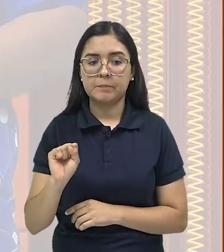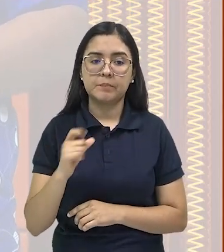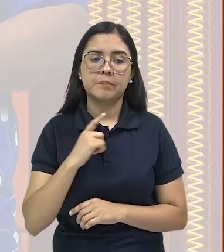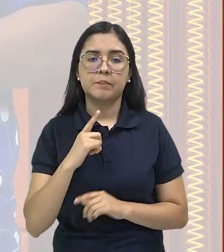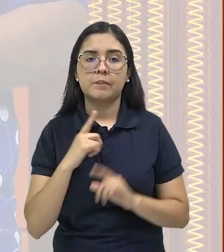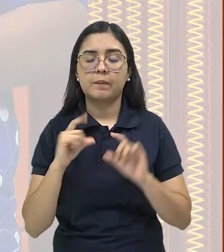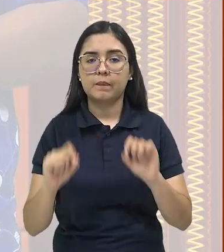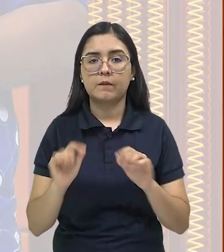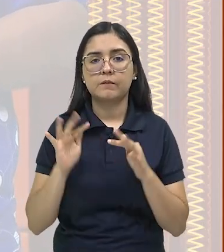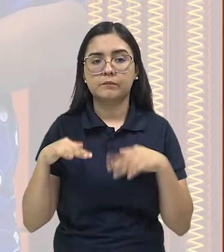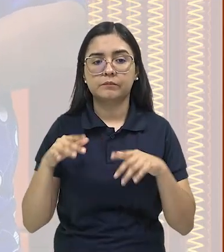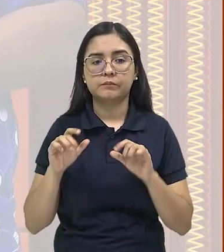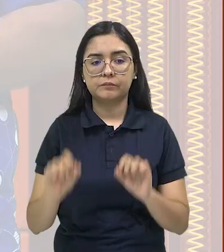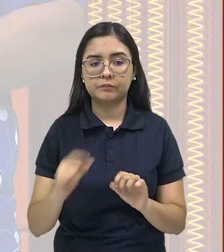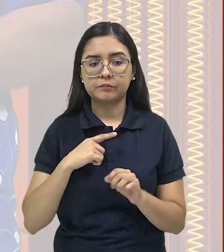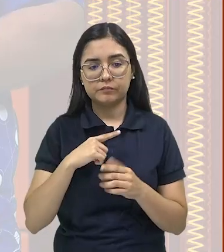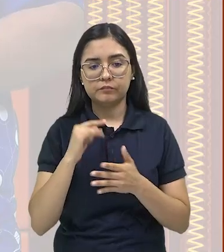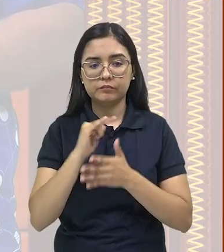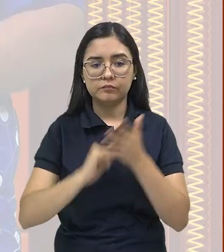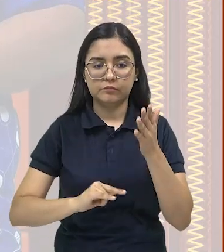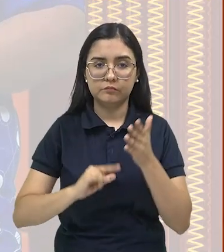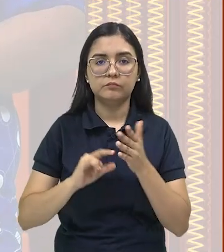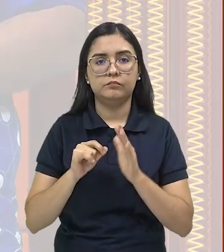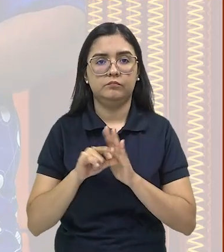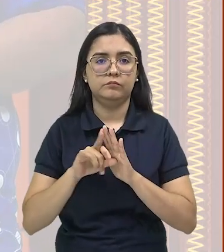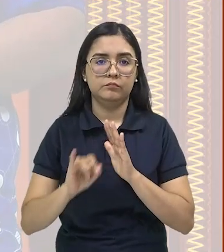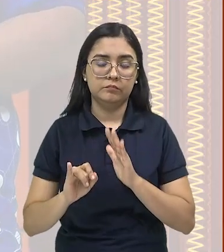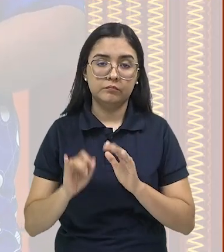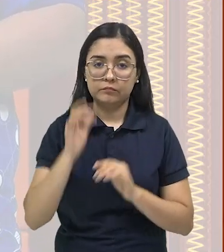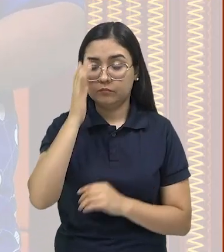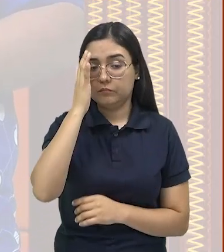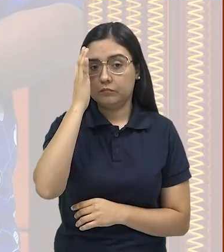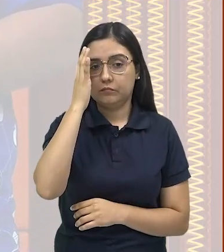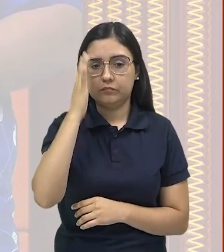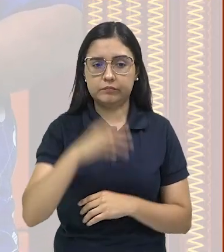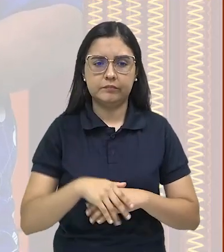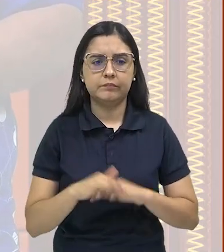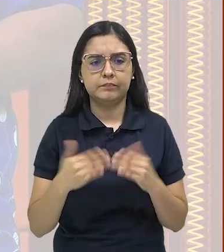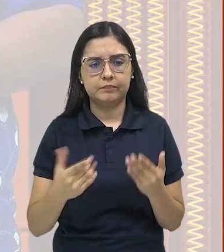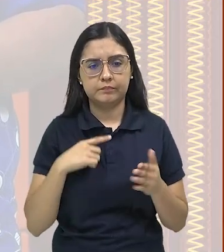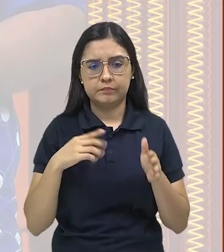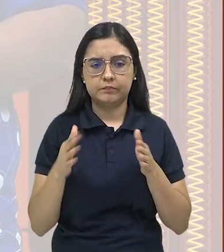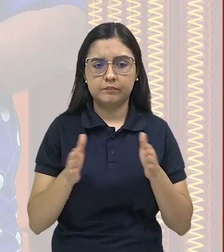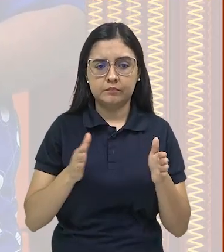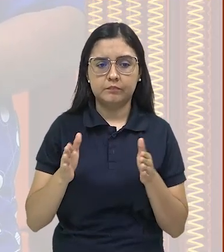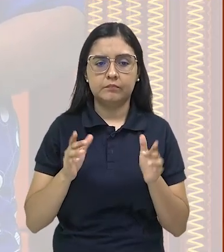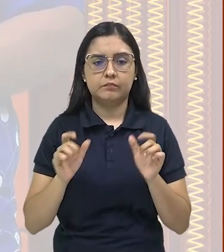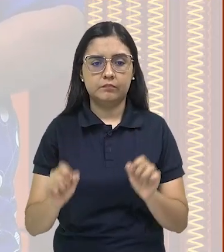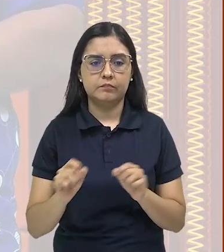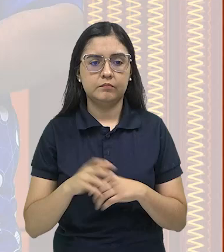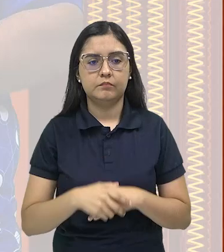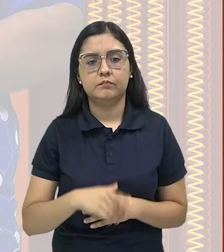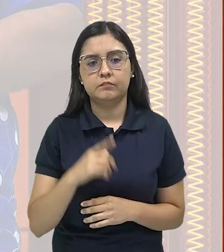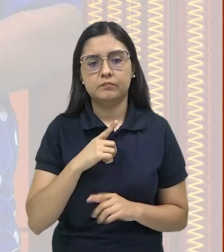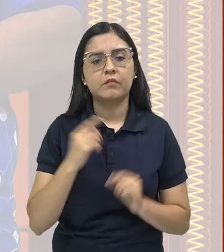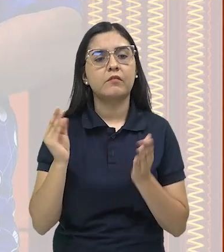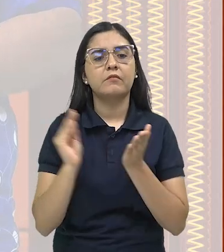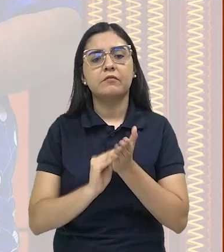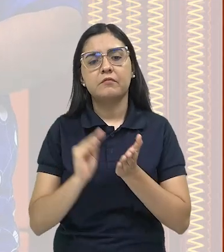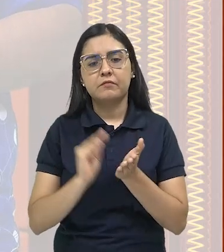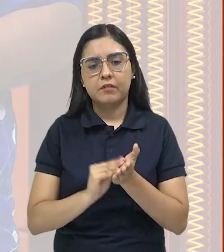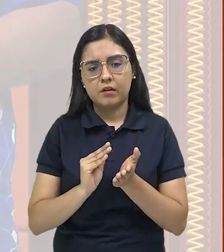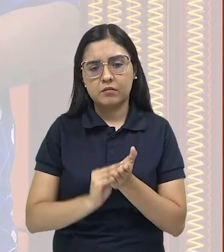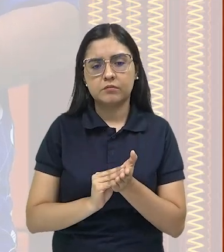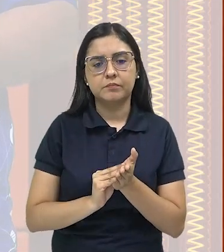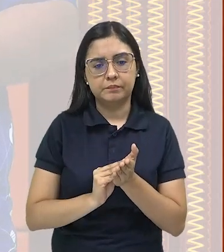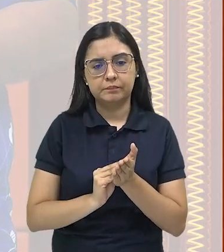1798, nós vamos ter a extinção do diretório dos índios, tá bom? Então, essa fase de indefinição e vácuo